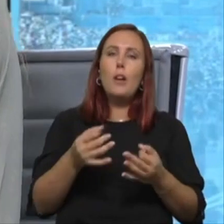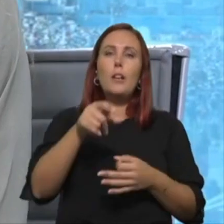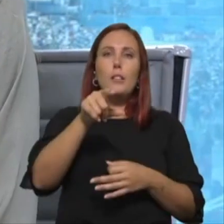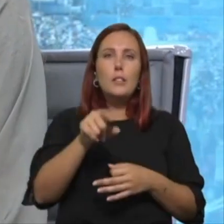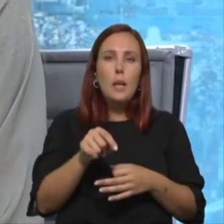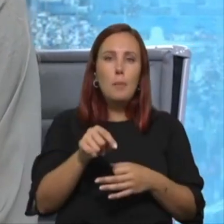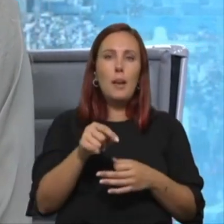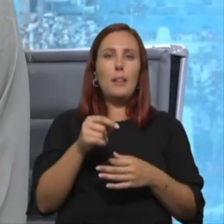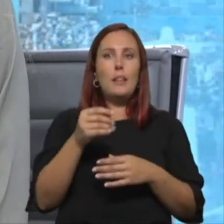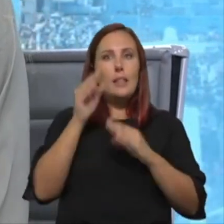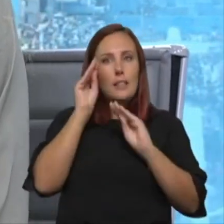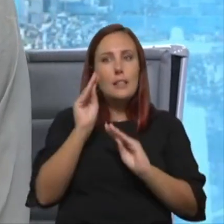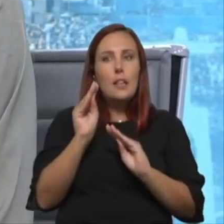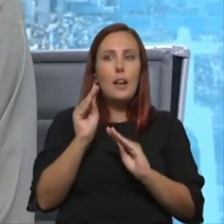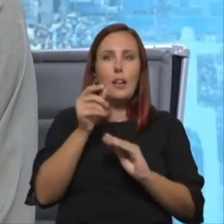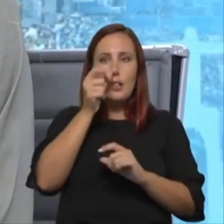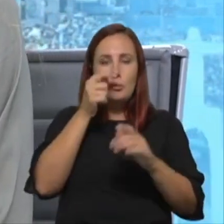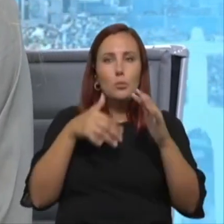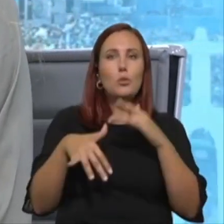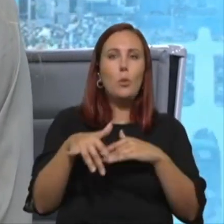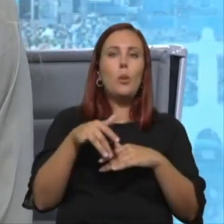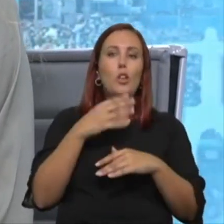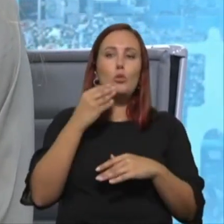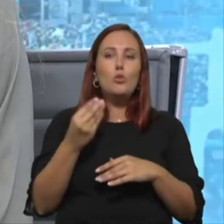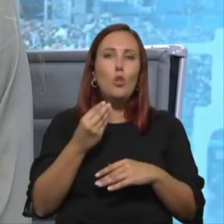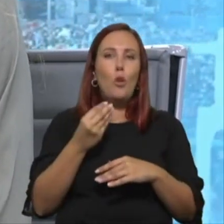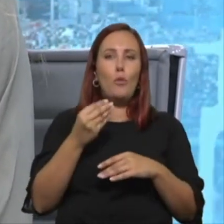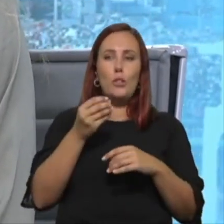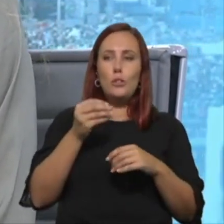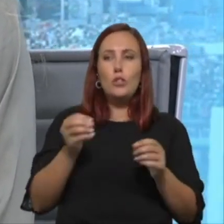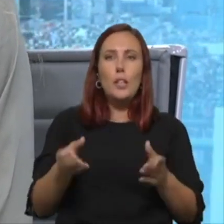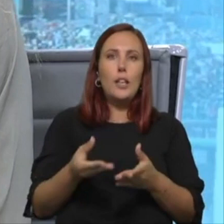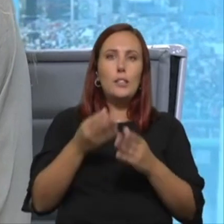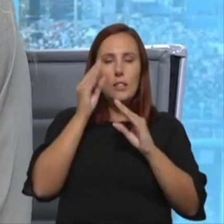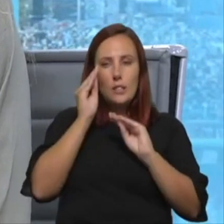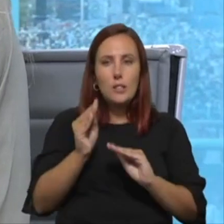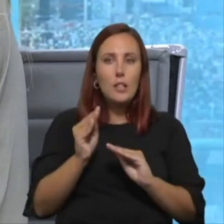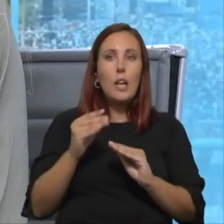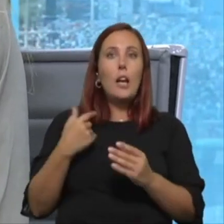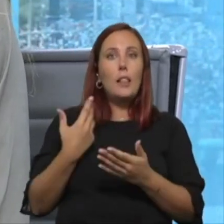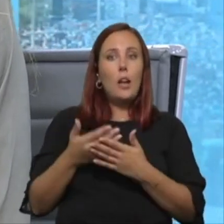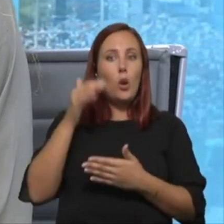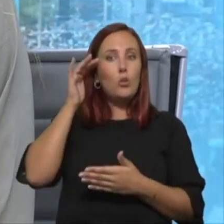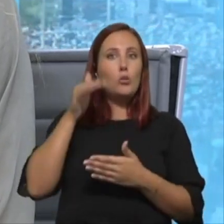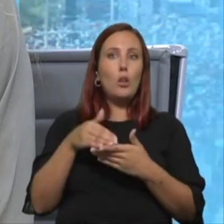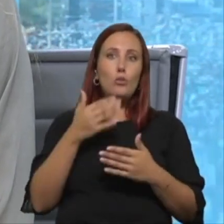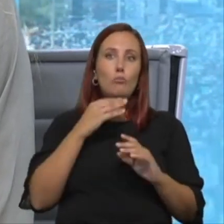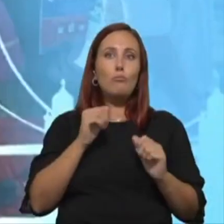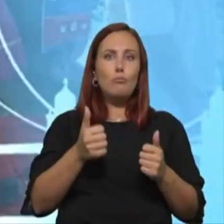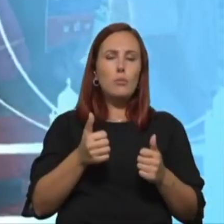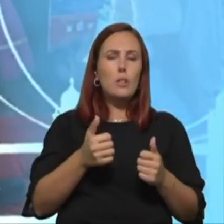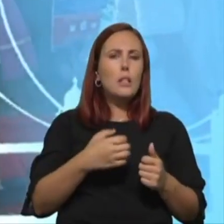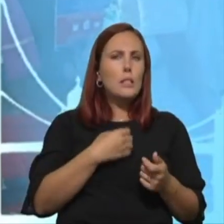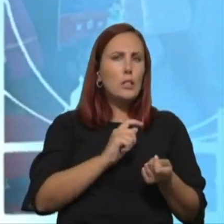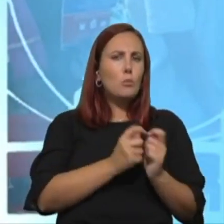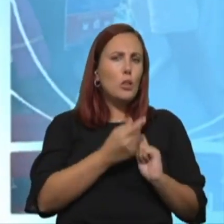de instrução das pessoas, dos jovens, não é? Das crianças, que está a dar bons resultados. Sente-se mudança junto